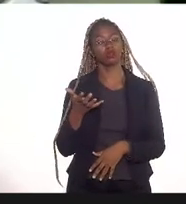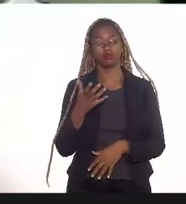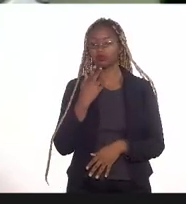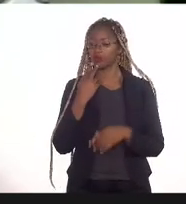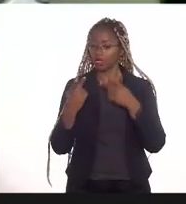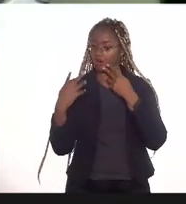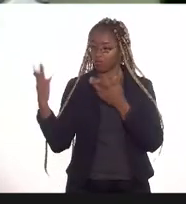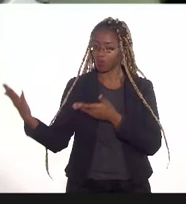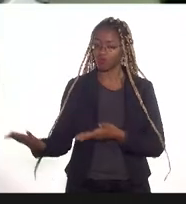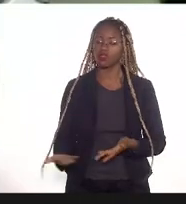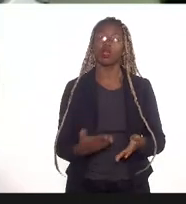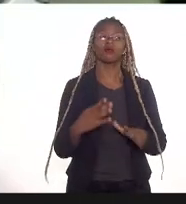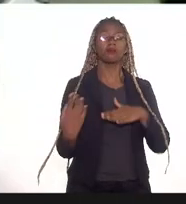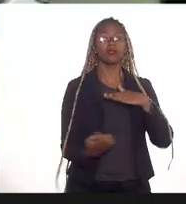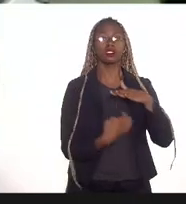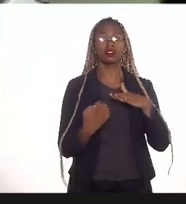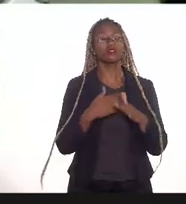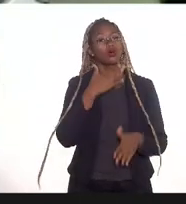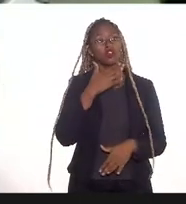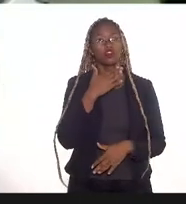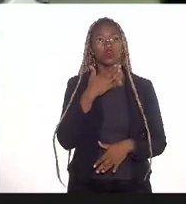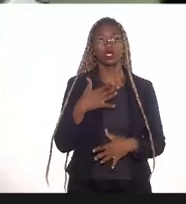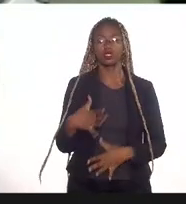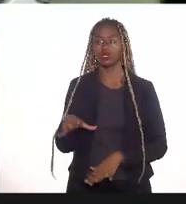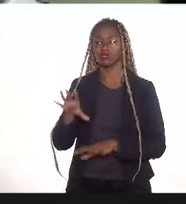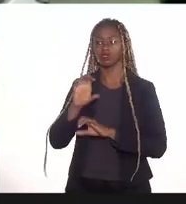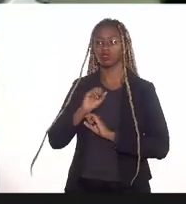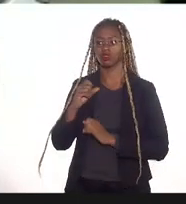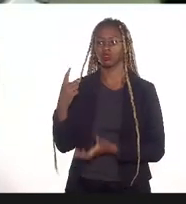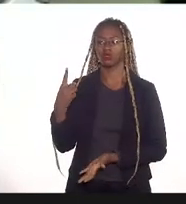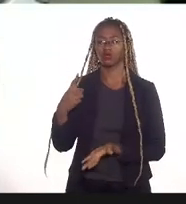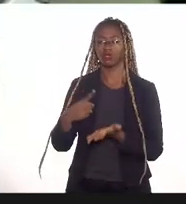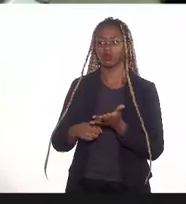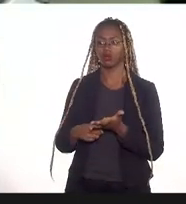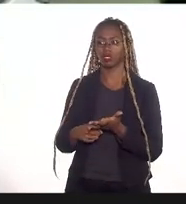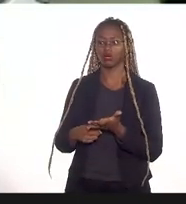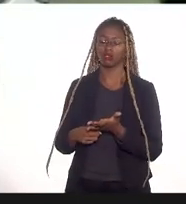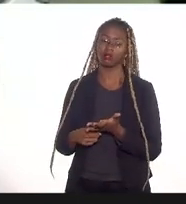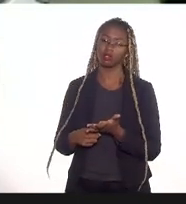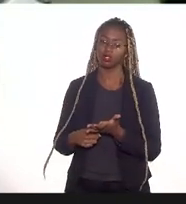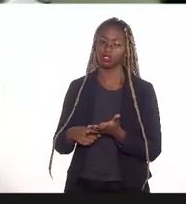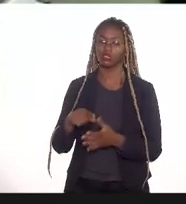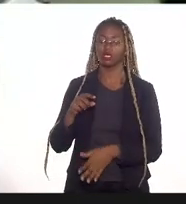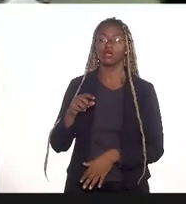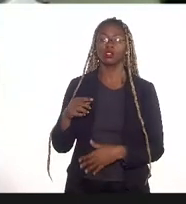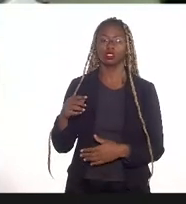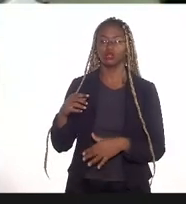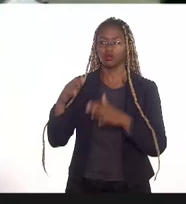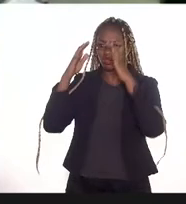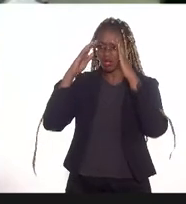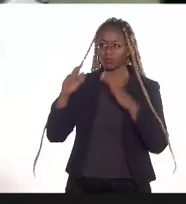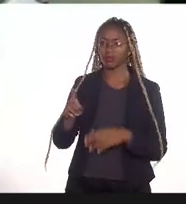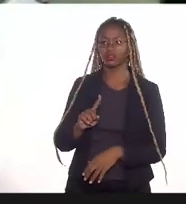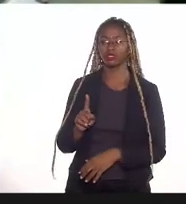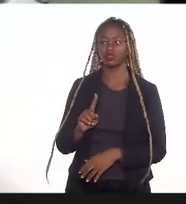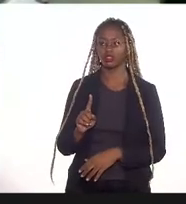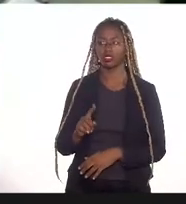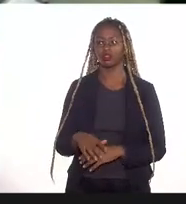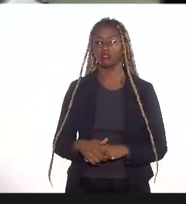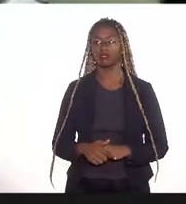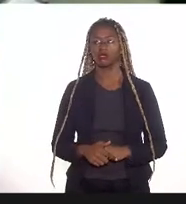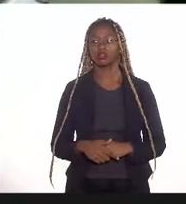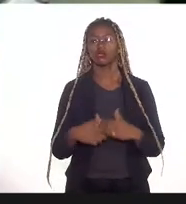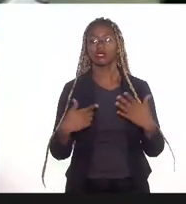empresas, que não adianta você assumir compromissos que você não vai honrar. Na verdade, você está gerando 2 problemas. O problema de